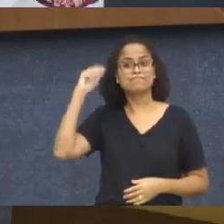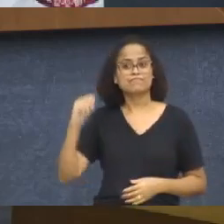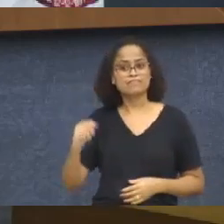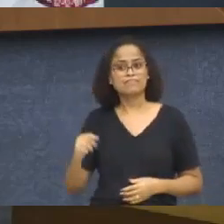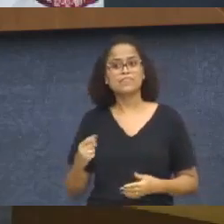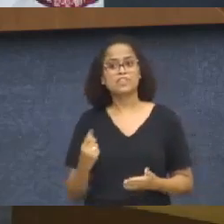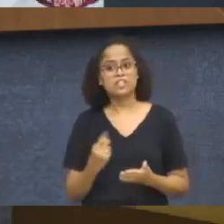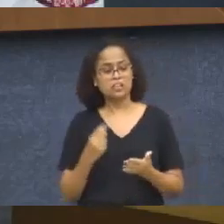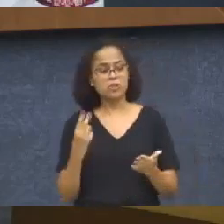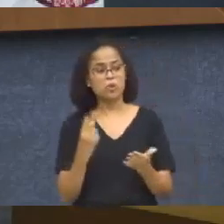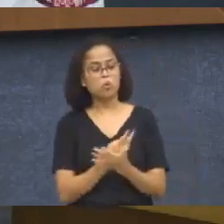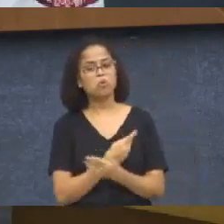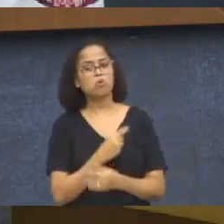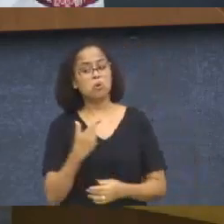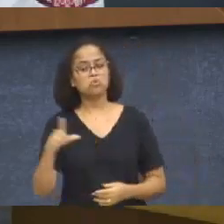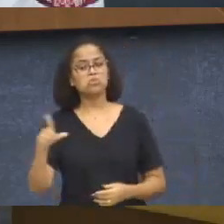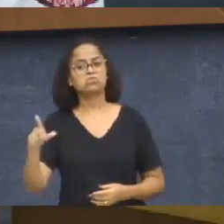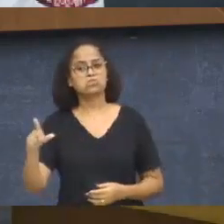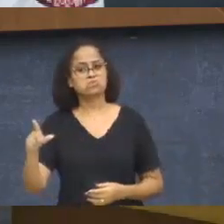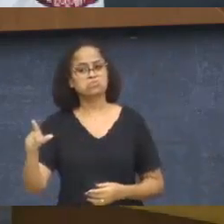solução. Obrigado, presidente.